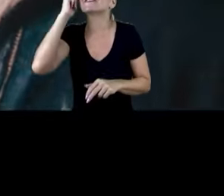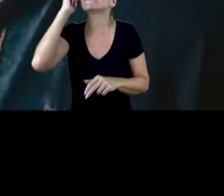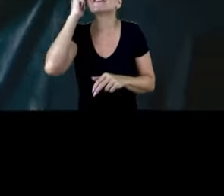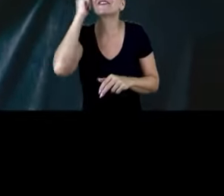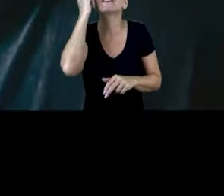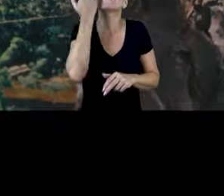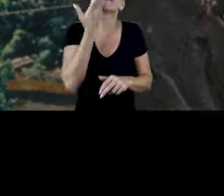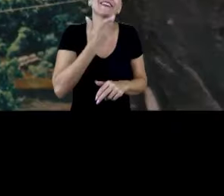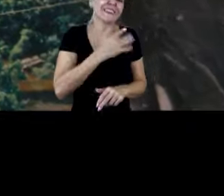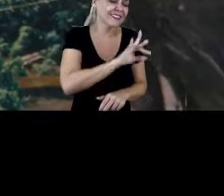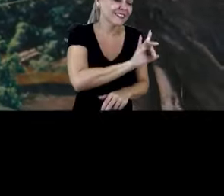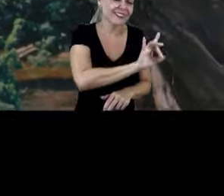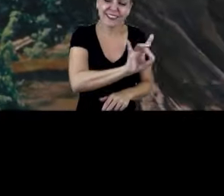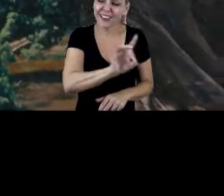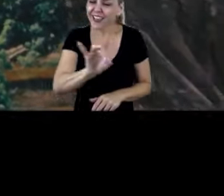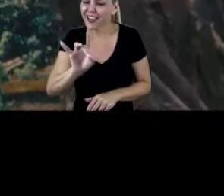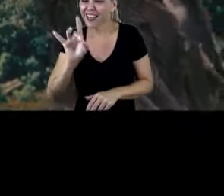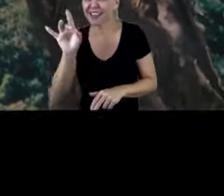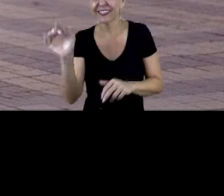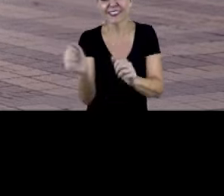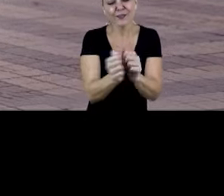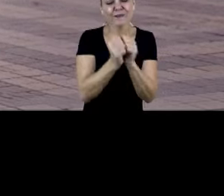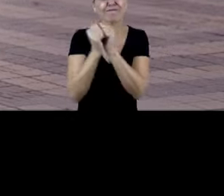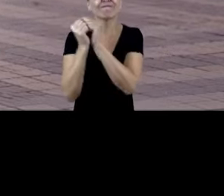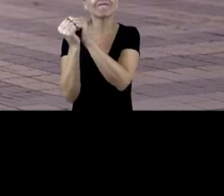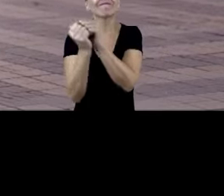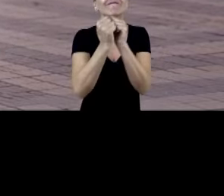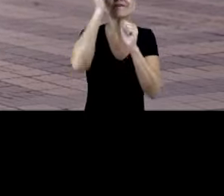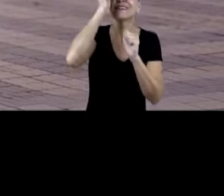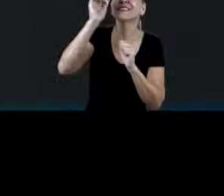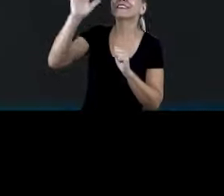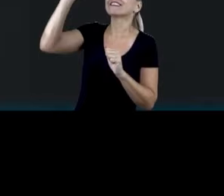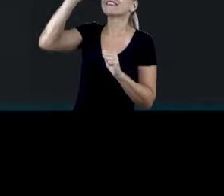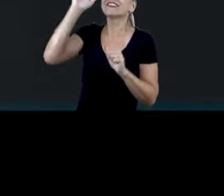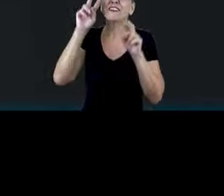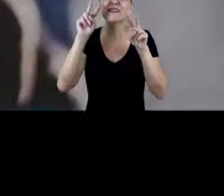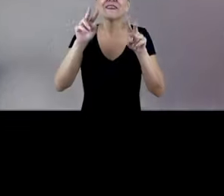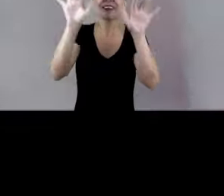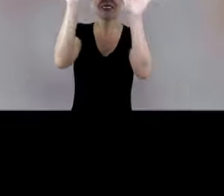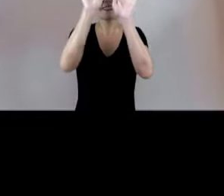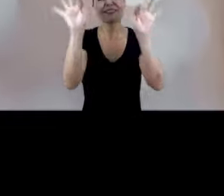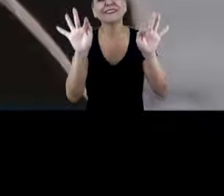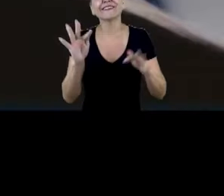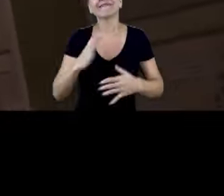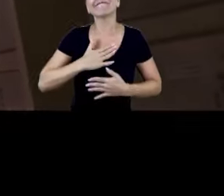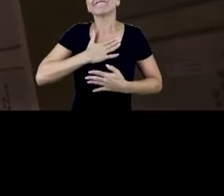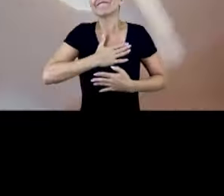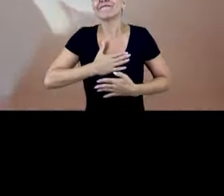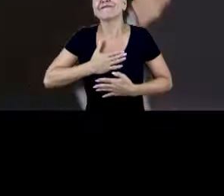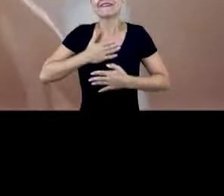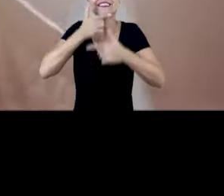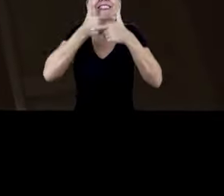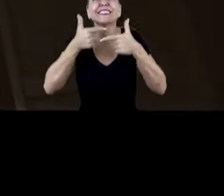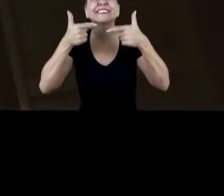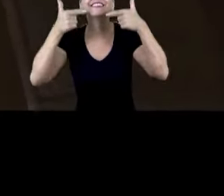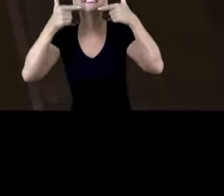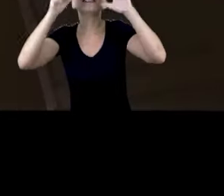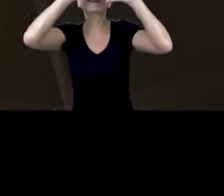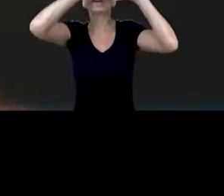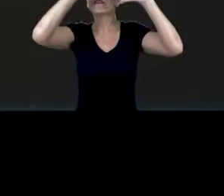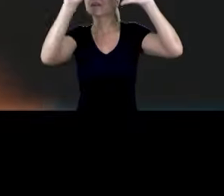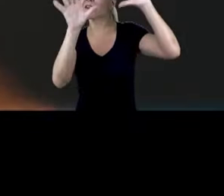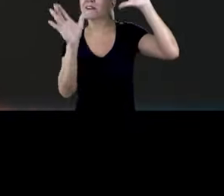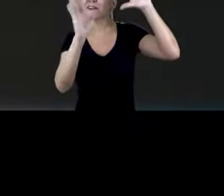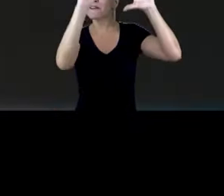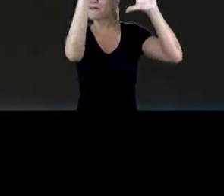da criança, o meu bem querer é te ver feliz. Um novo sorriso nasce em cada canto